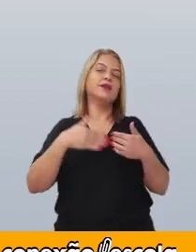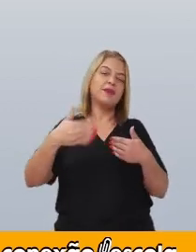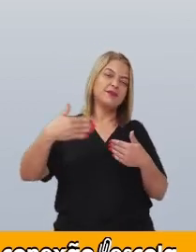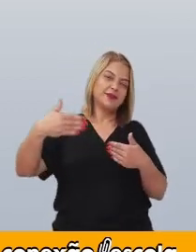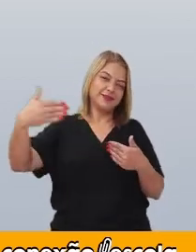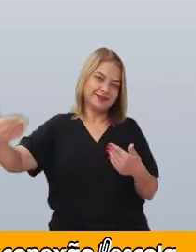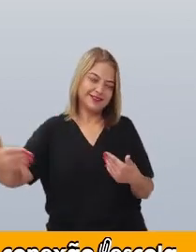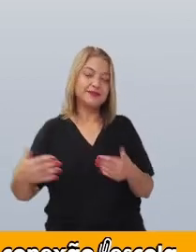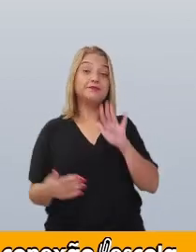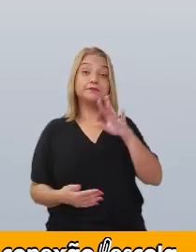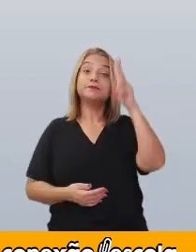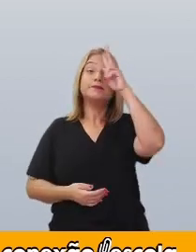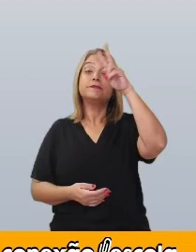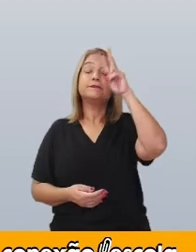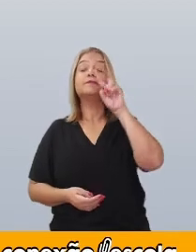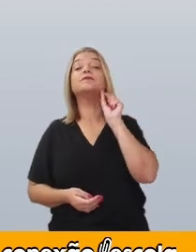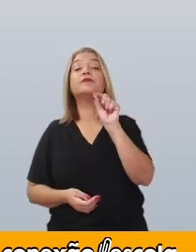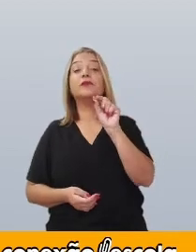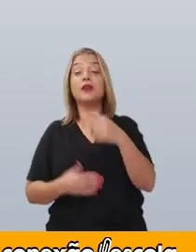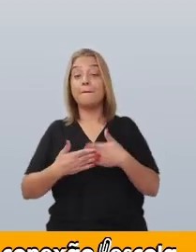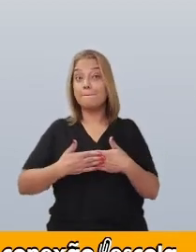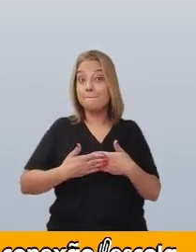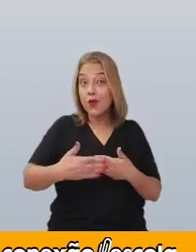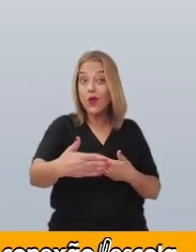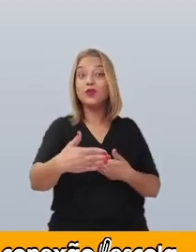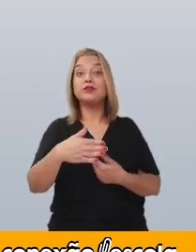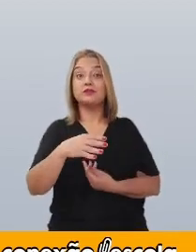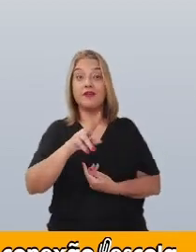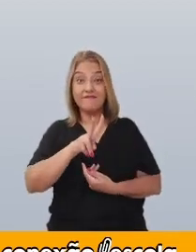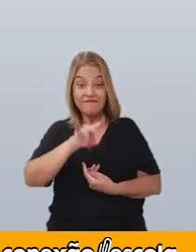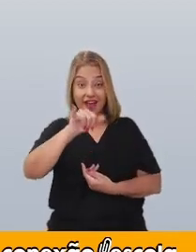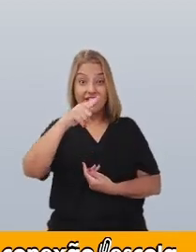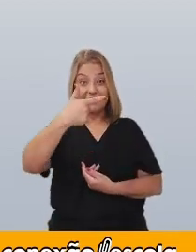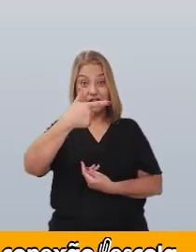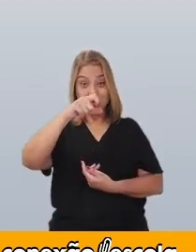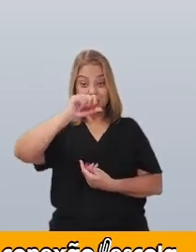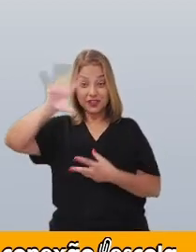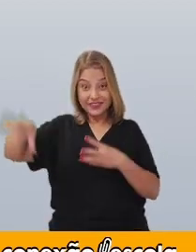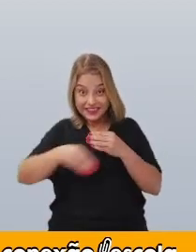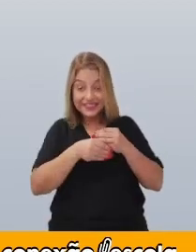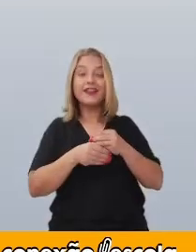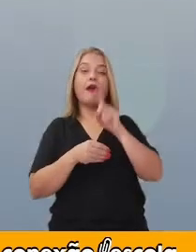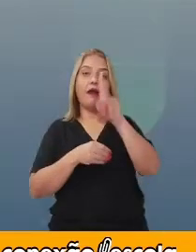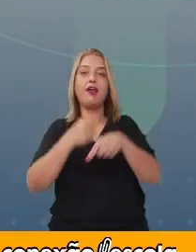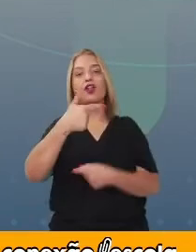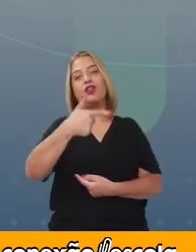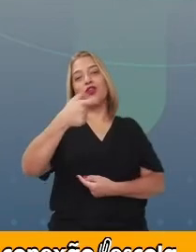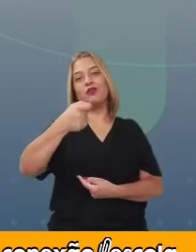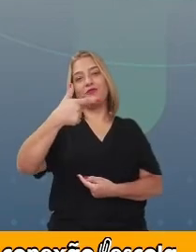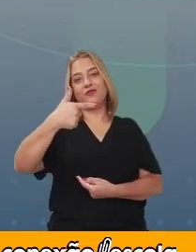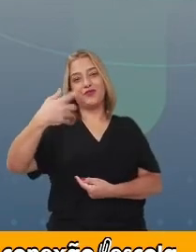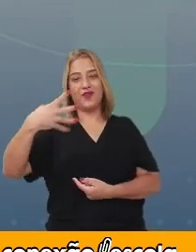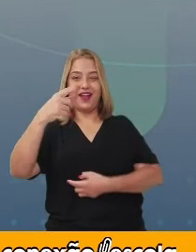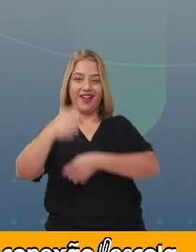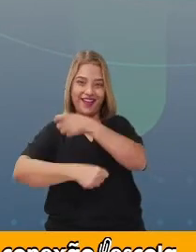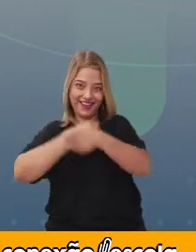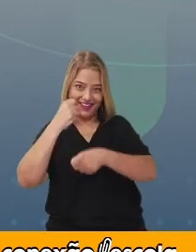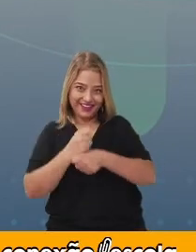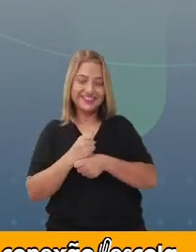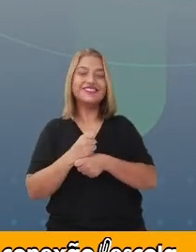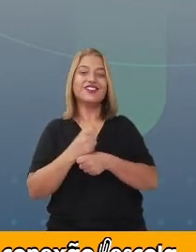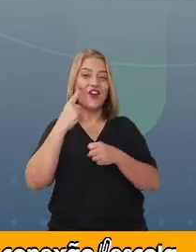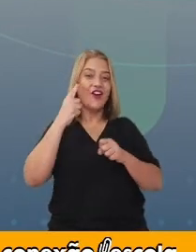diante. Mas só para lembrar que o próximo ano bissexto será em 2024, ou seja,